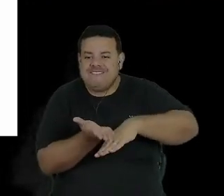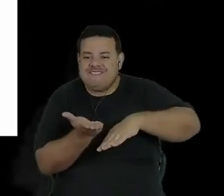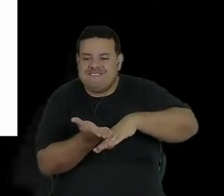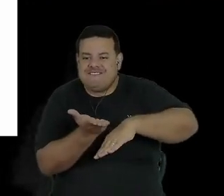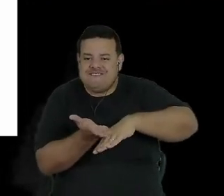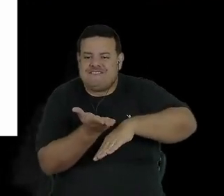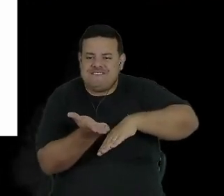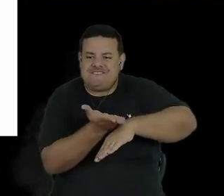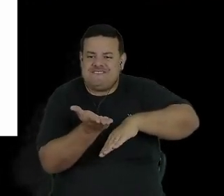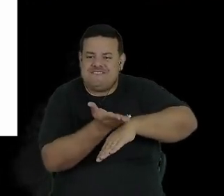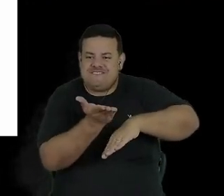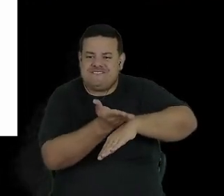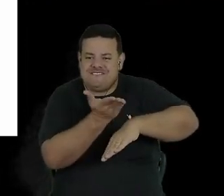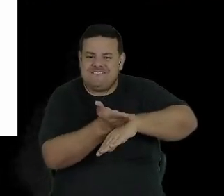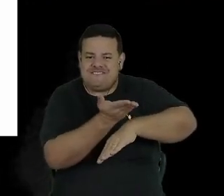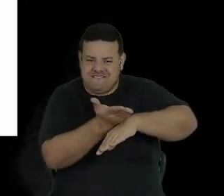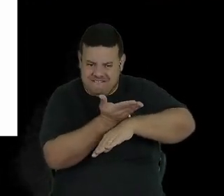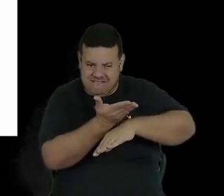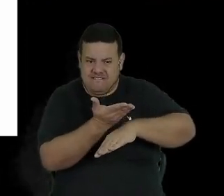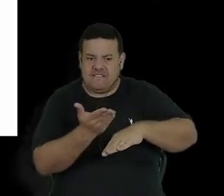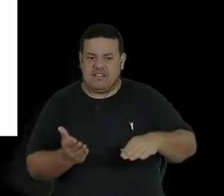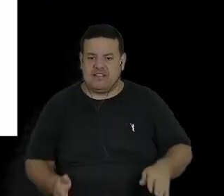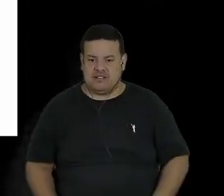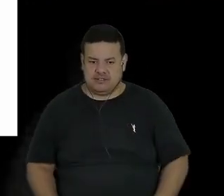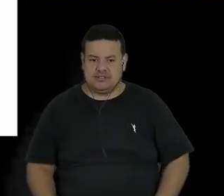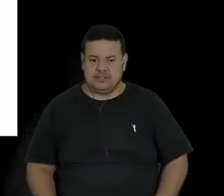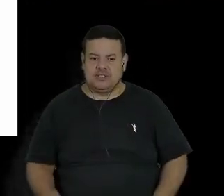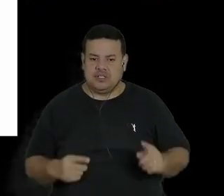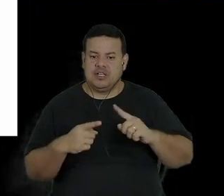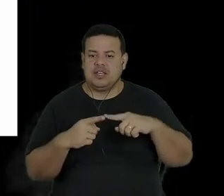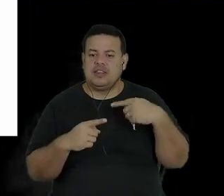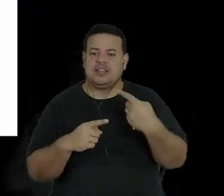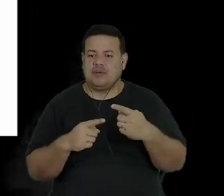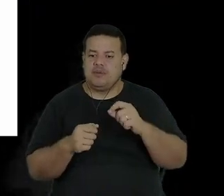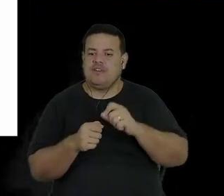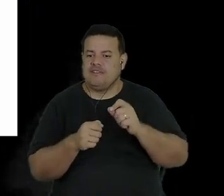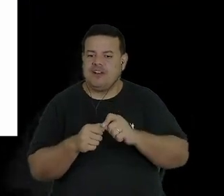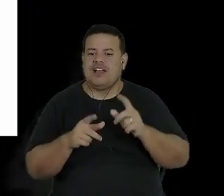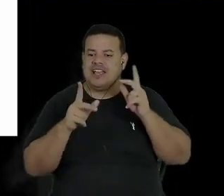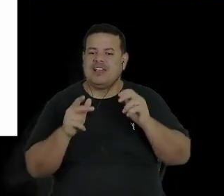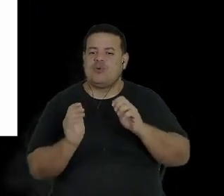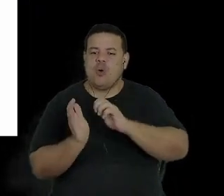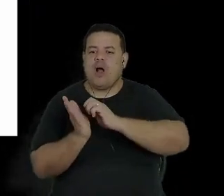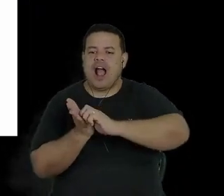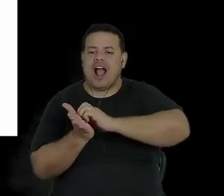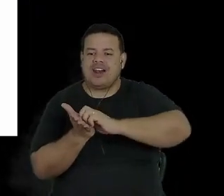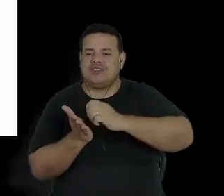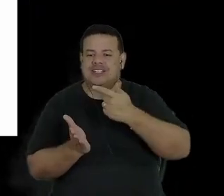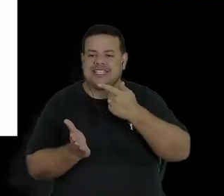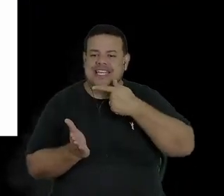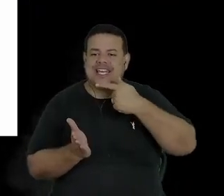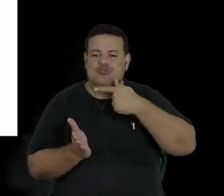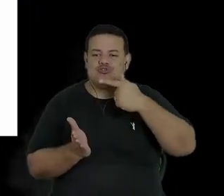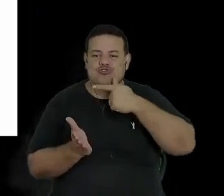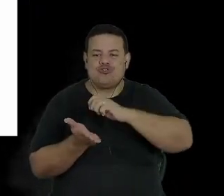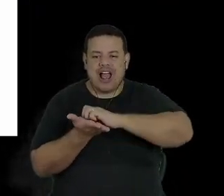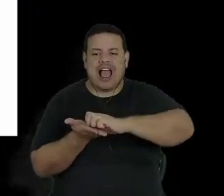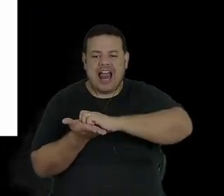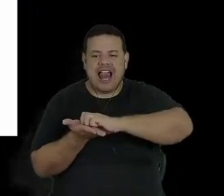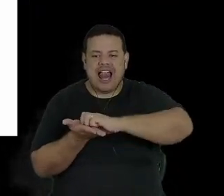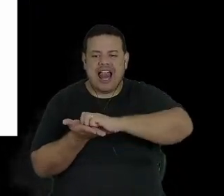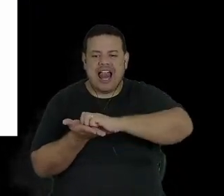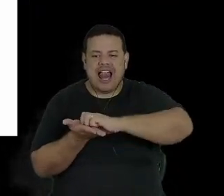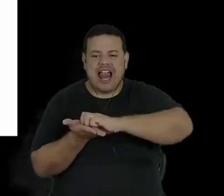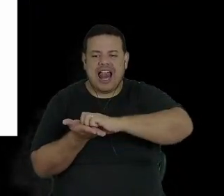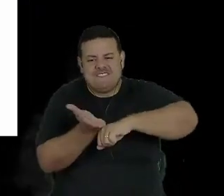esse local, tá? E depois, é como se fosse um ralador de queijo. Eles passam na perna e depois fazem uma malhinha